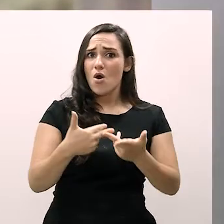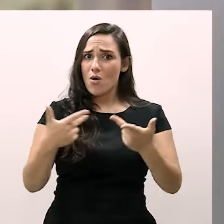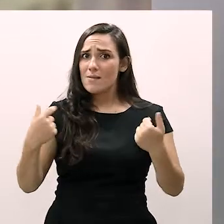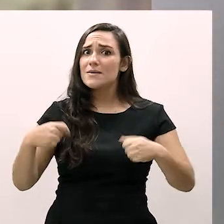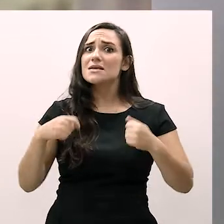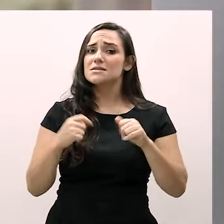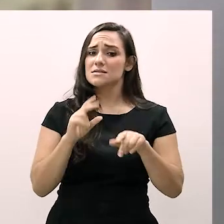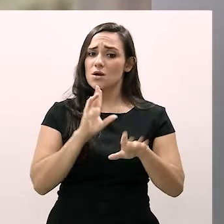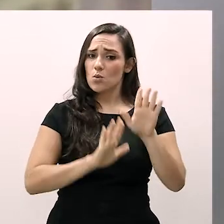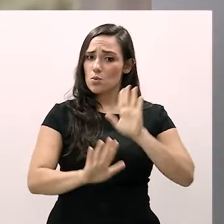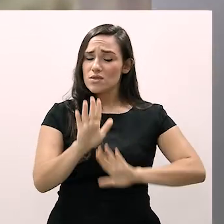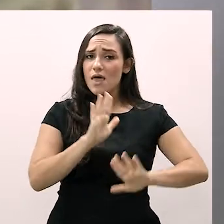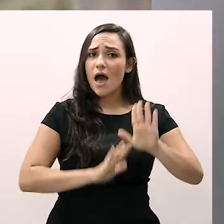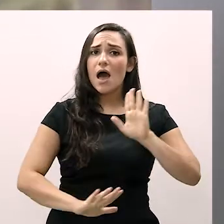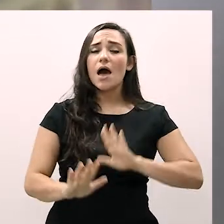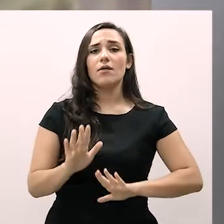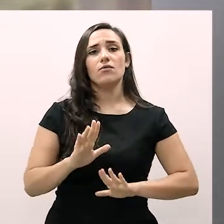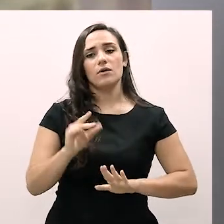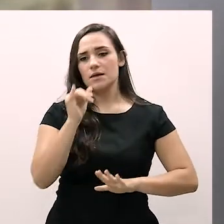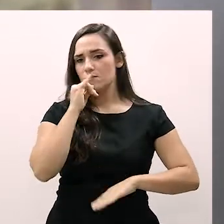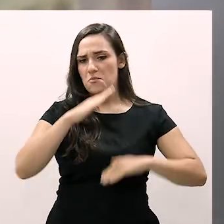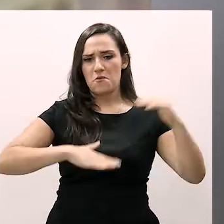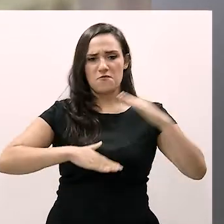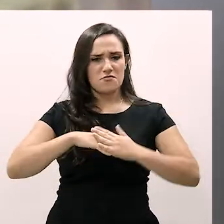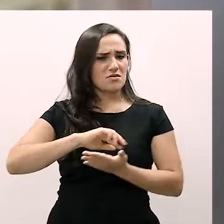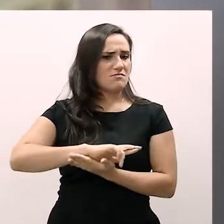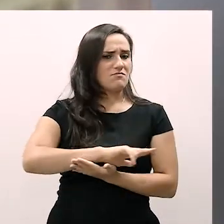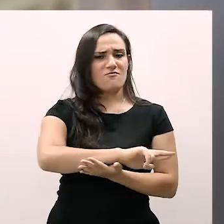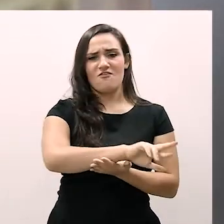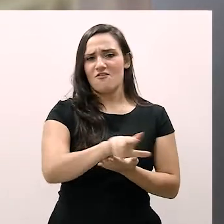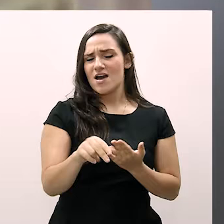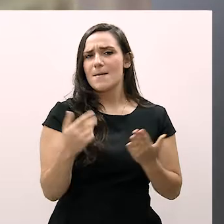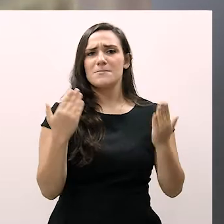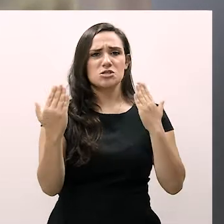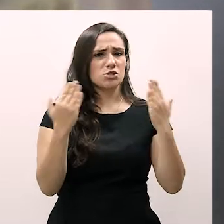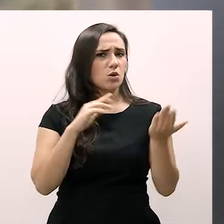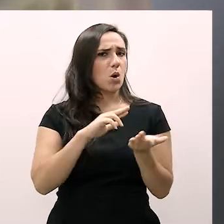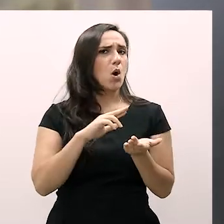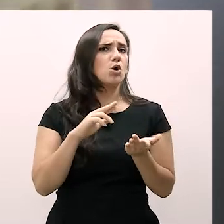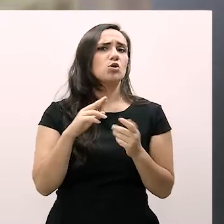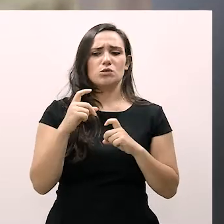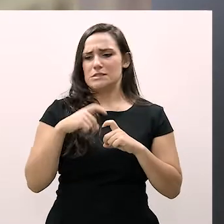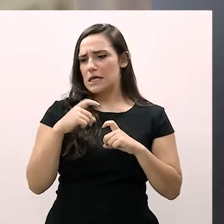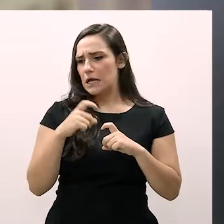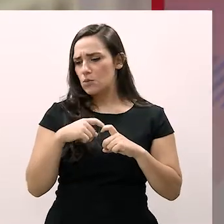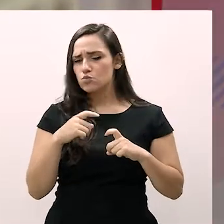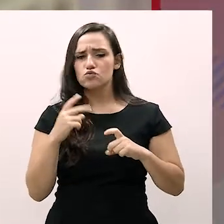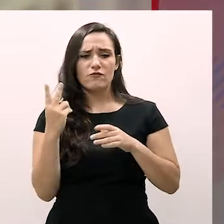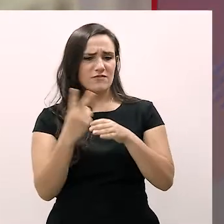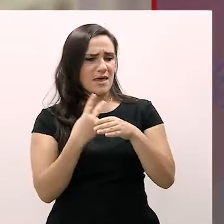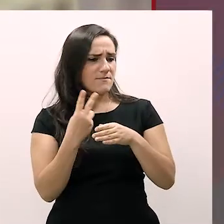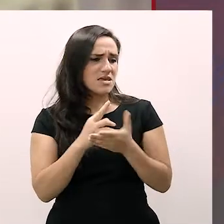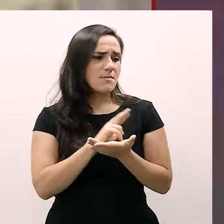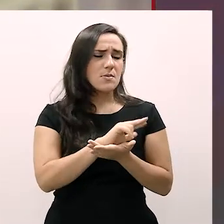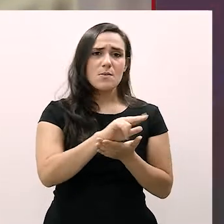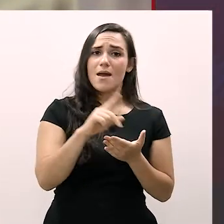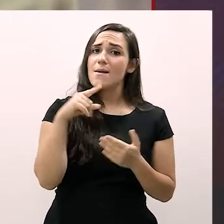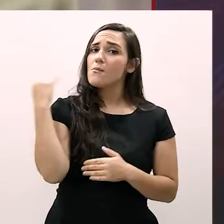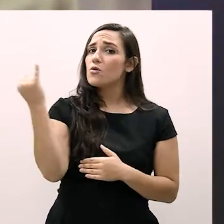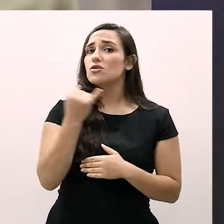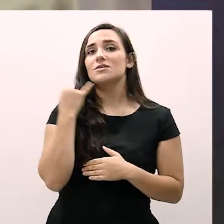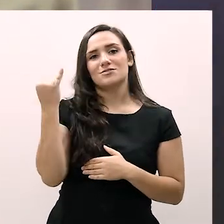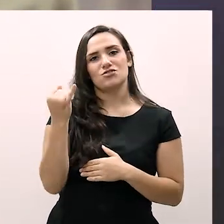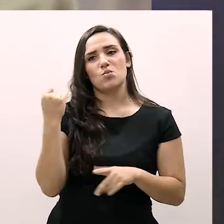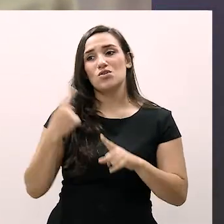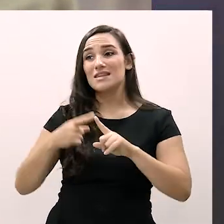pré e principalmente para o acompanhamento pós-operatório é muito importante para o resultado final, resultado a longo